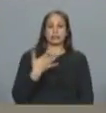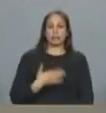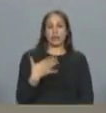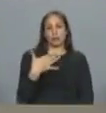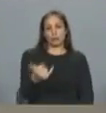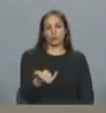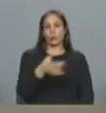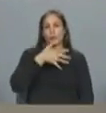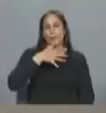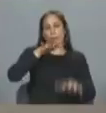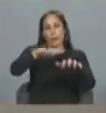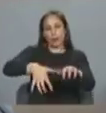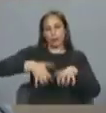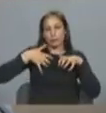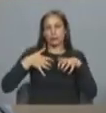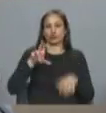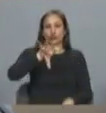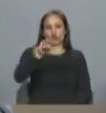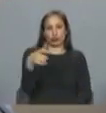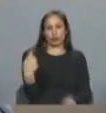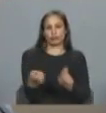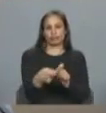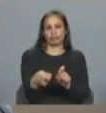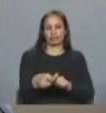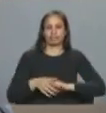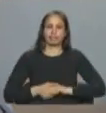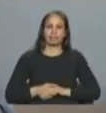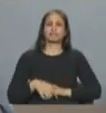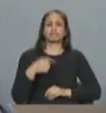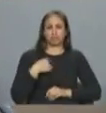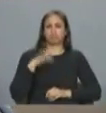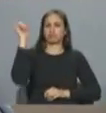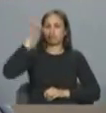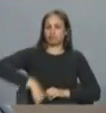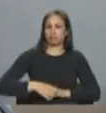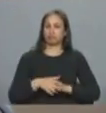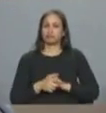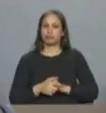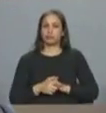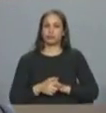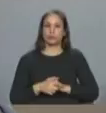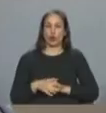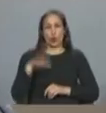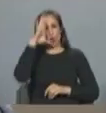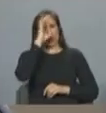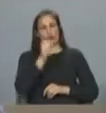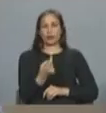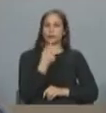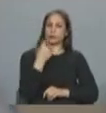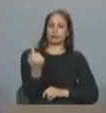regional eu acho que sim é forma de luta para que o governo perceba que realmente isto vai